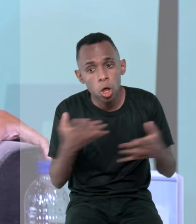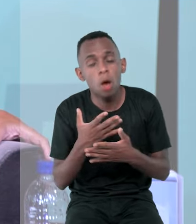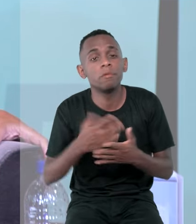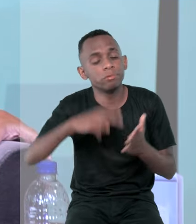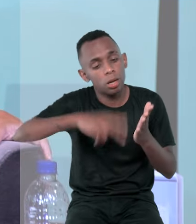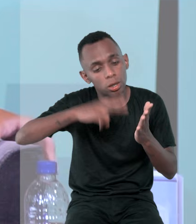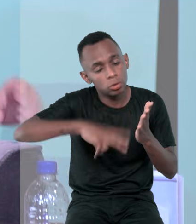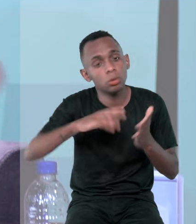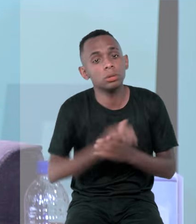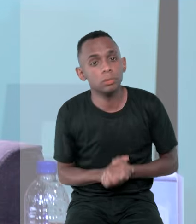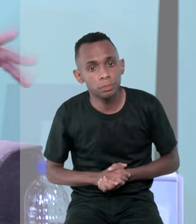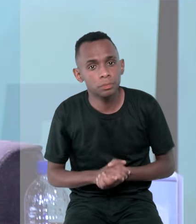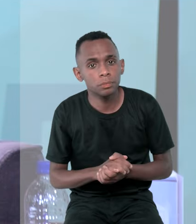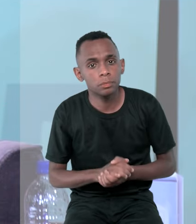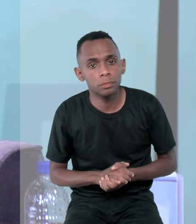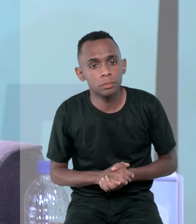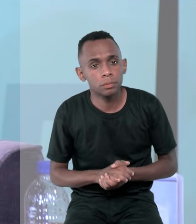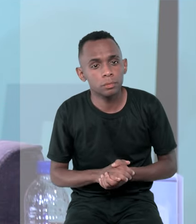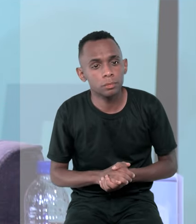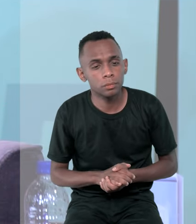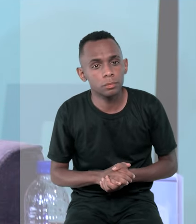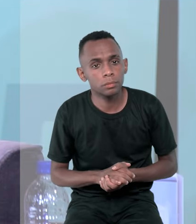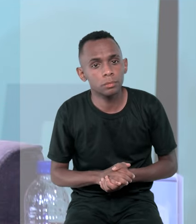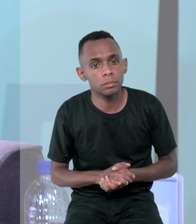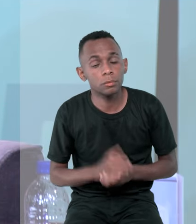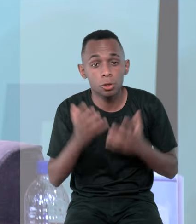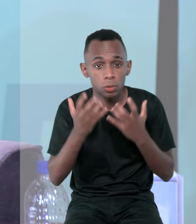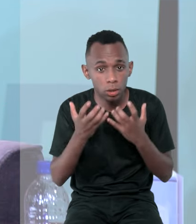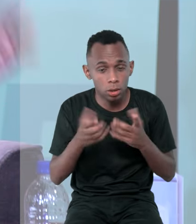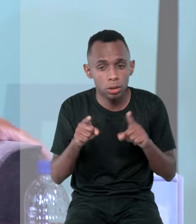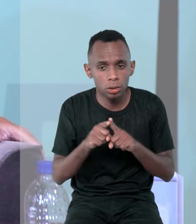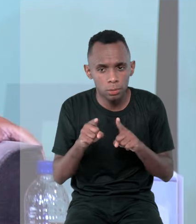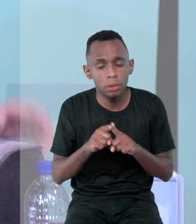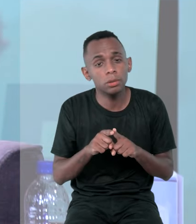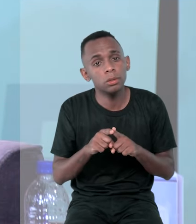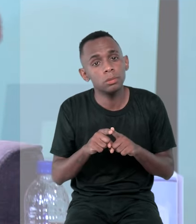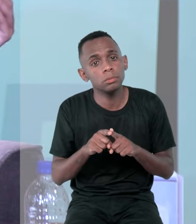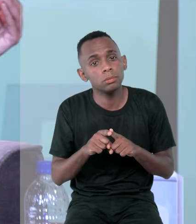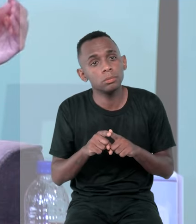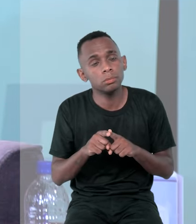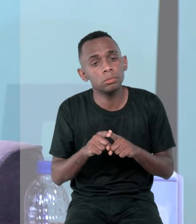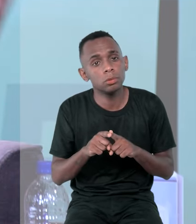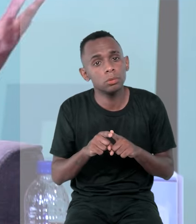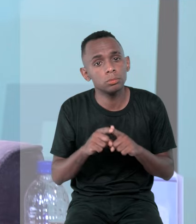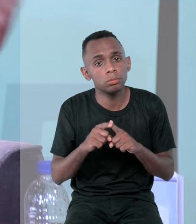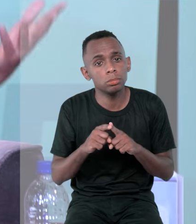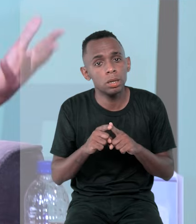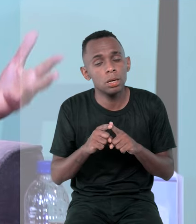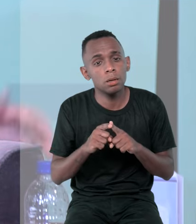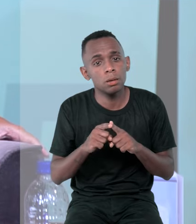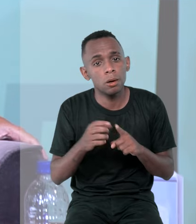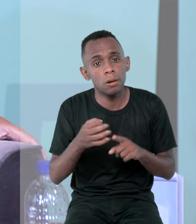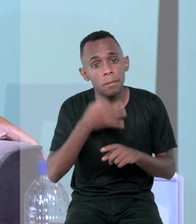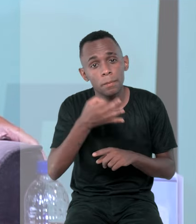leitores? Eu queria fazer uma pequena, rápida colocação, e eu queria que você